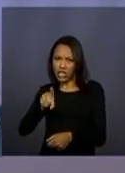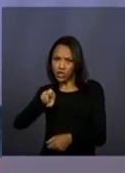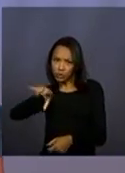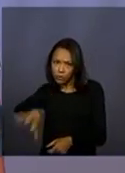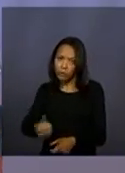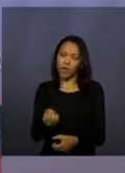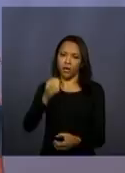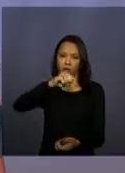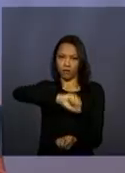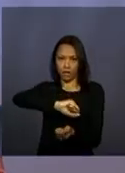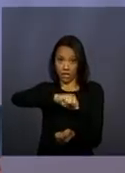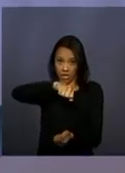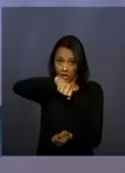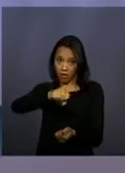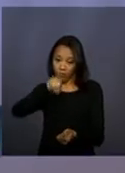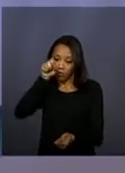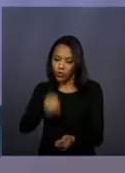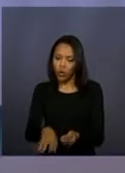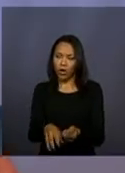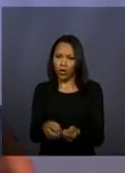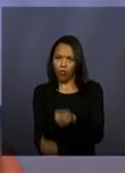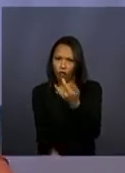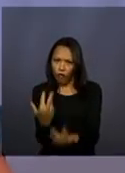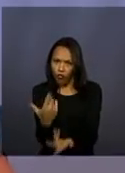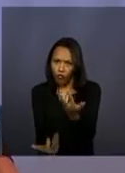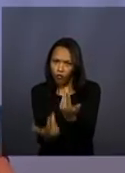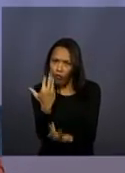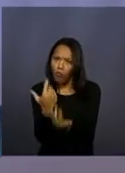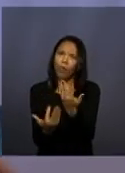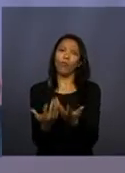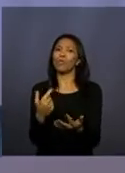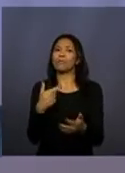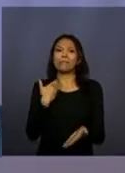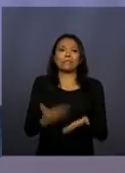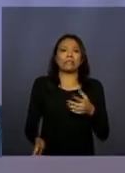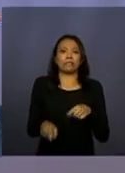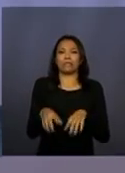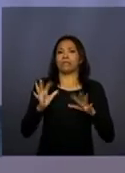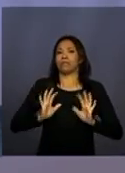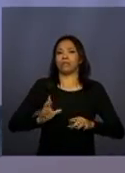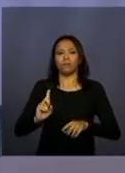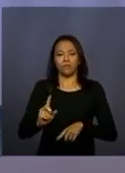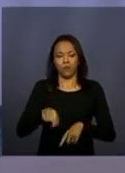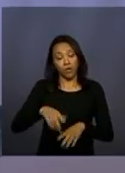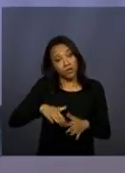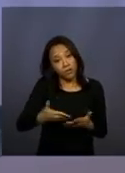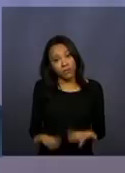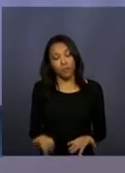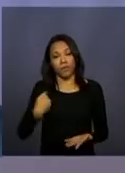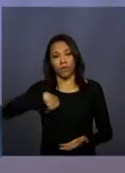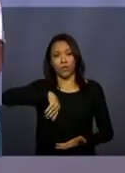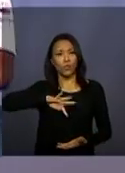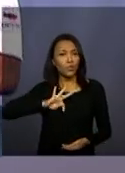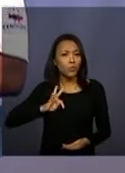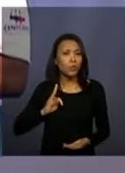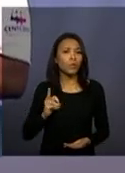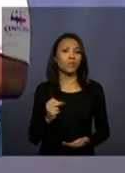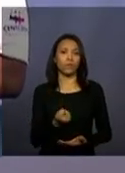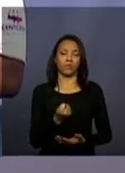sustentos para o processo mecanizado que não põe os trabalhadores de fato no processo. Então,